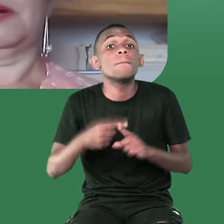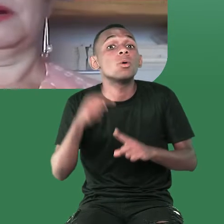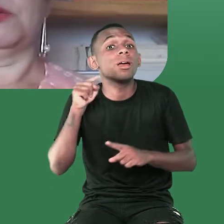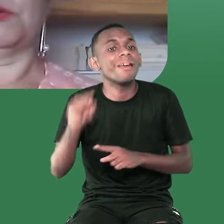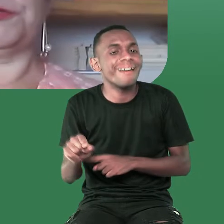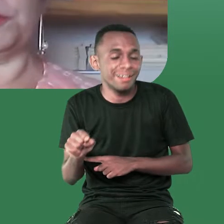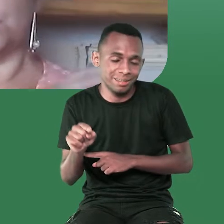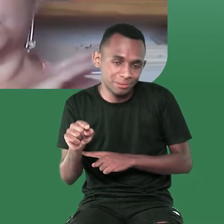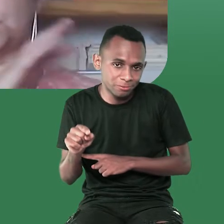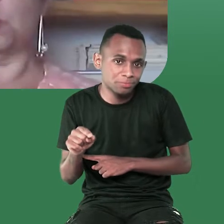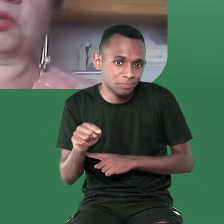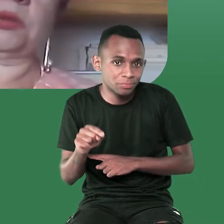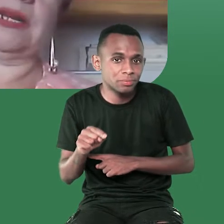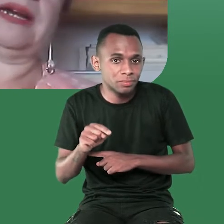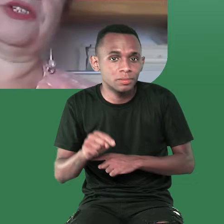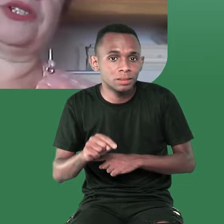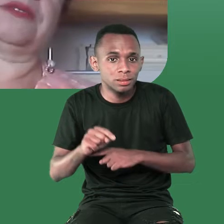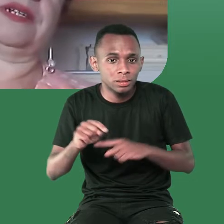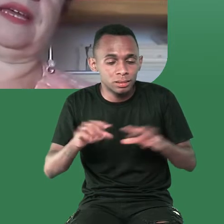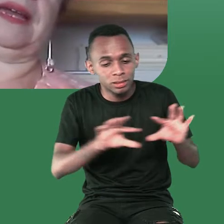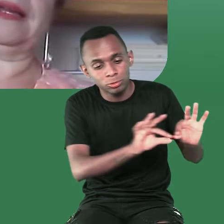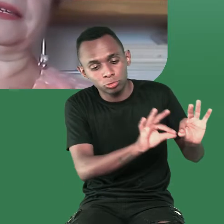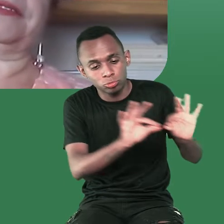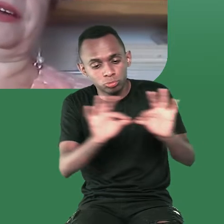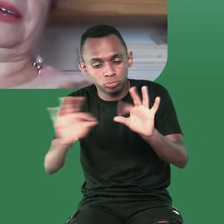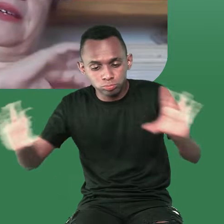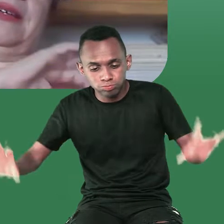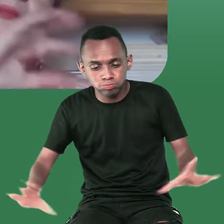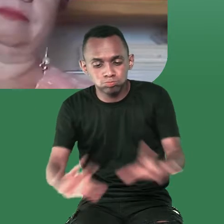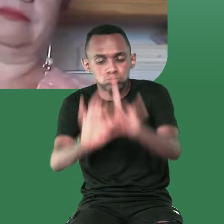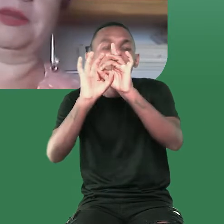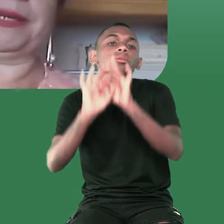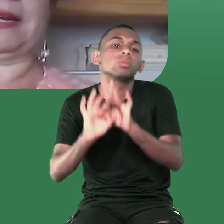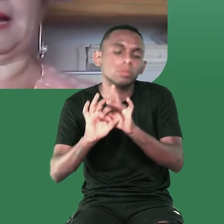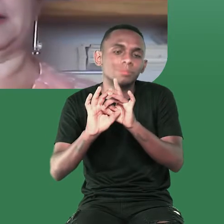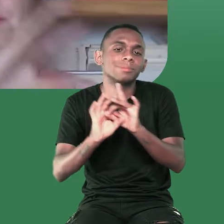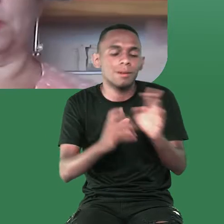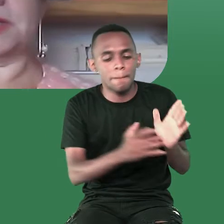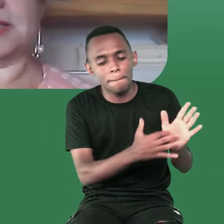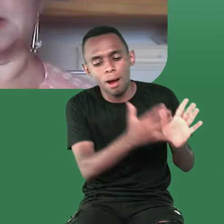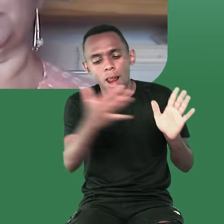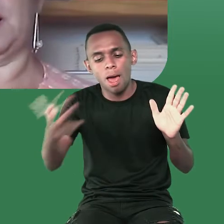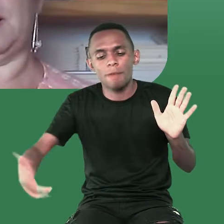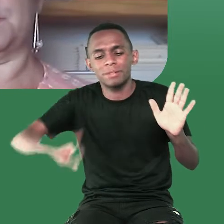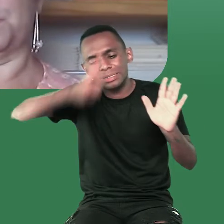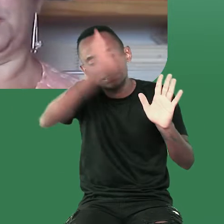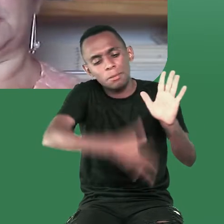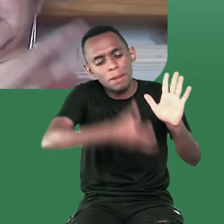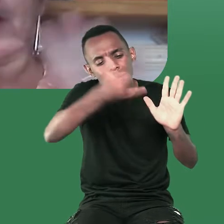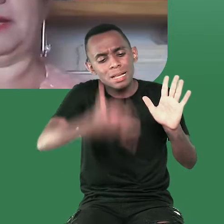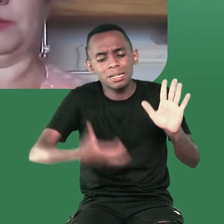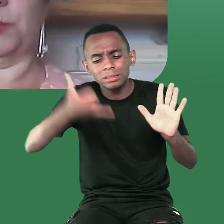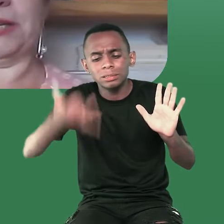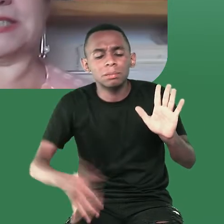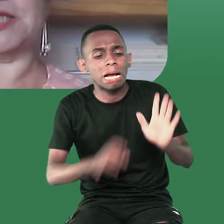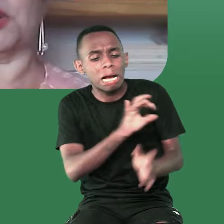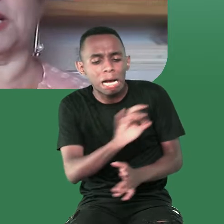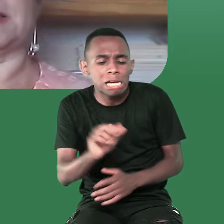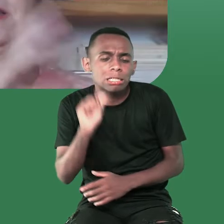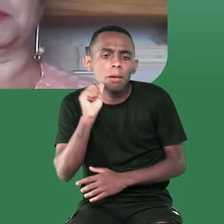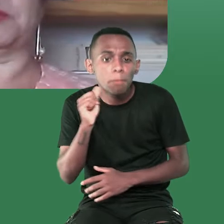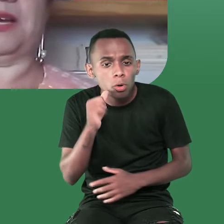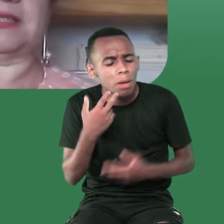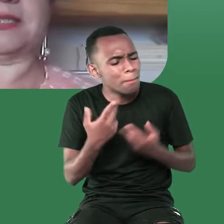sendo o fio condutor de toda a narrativa, né? Ela que vai explicar todas essas mulheres, por que